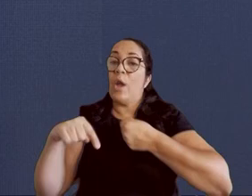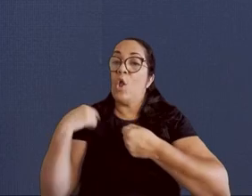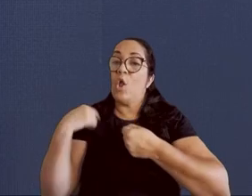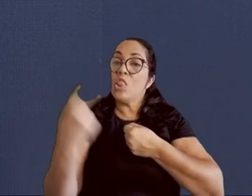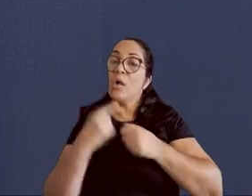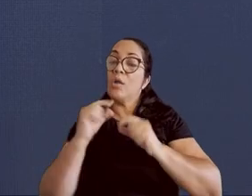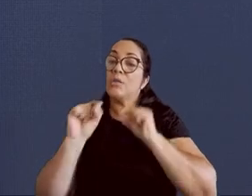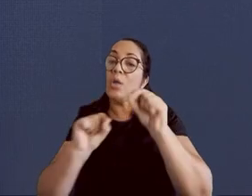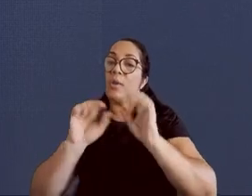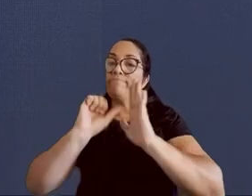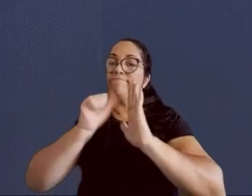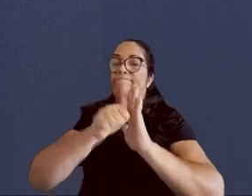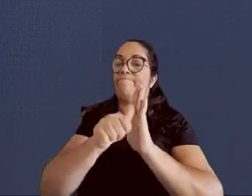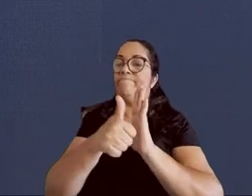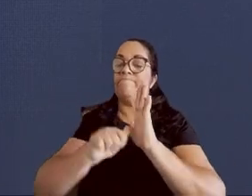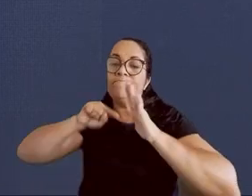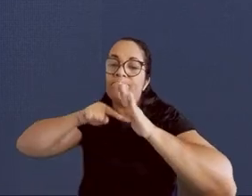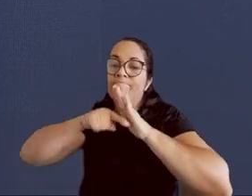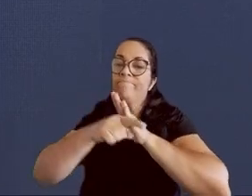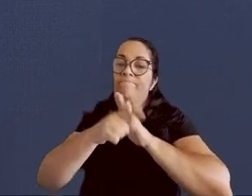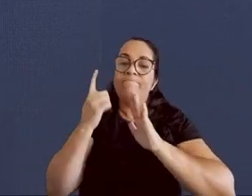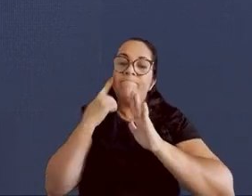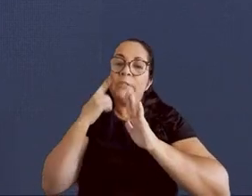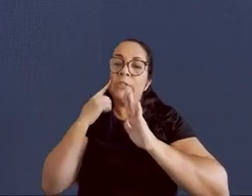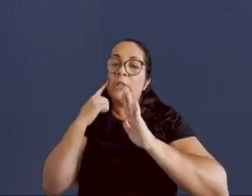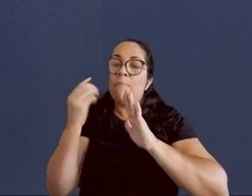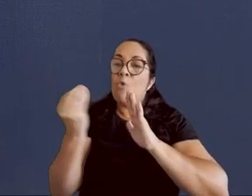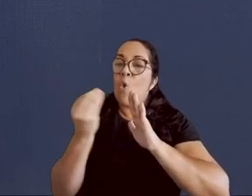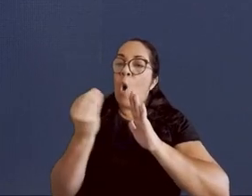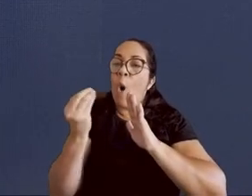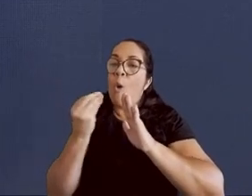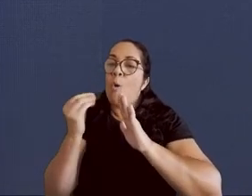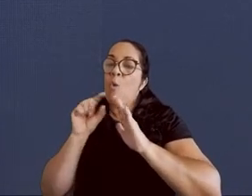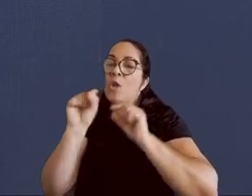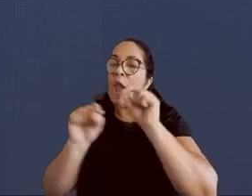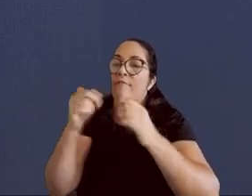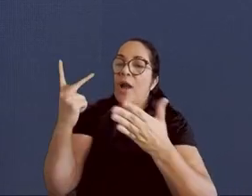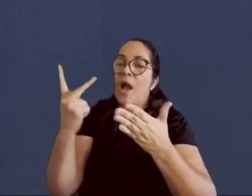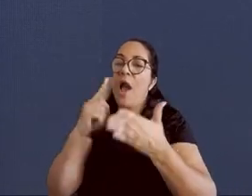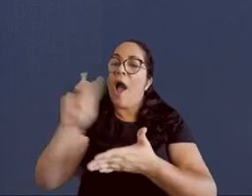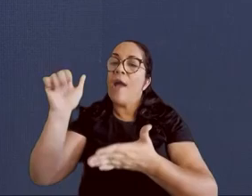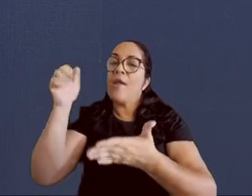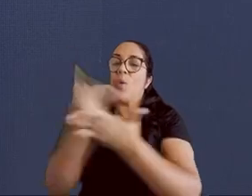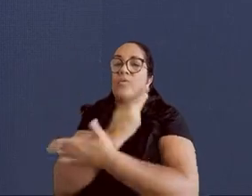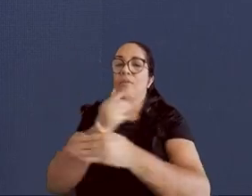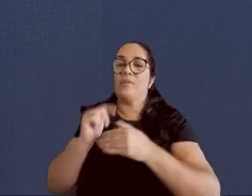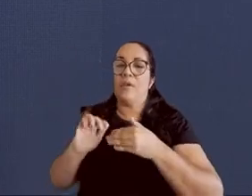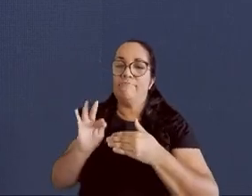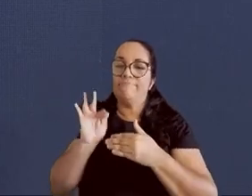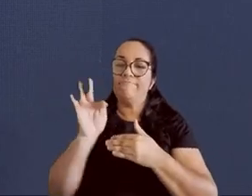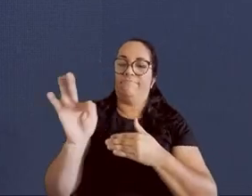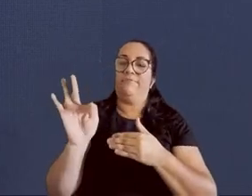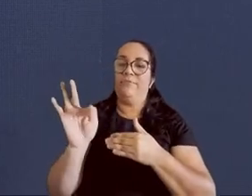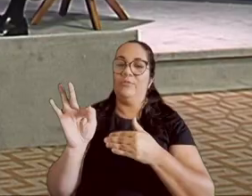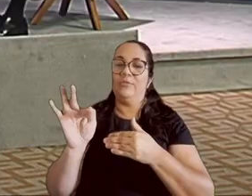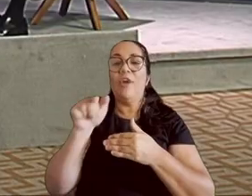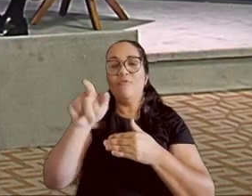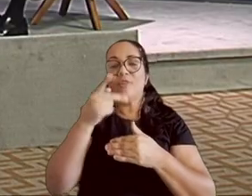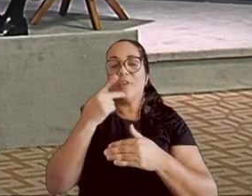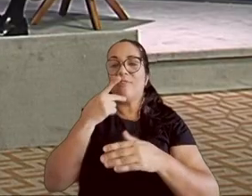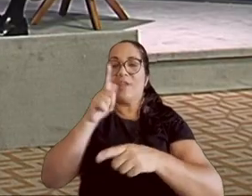tentar prever sempre o Apocalipse né aí entrando um pouco nesse tema rapaz a gente tá falando de gestão de equipe né uma